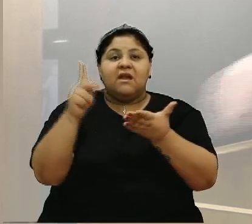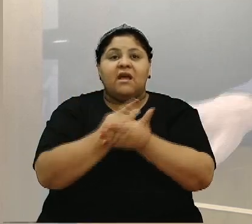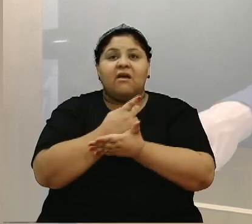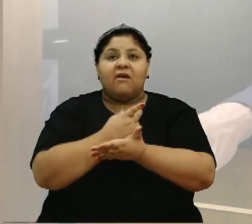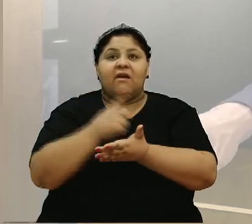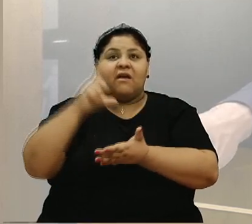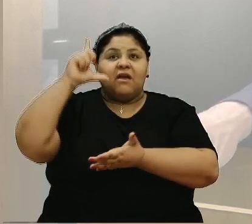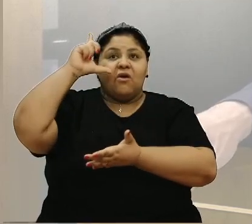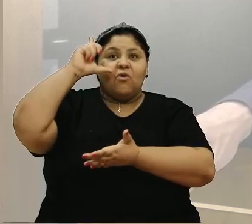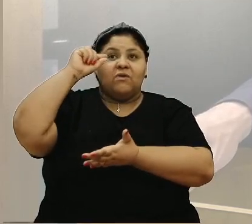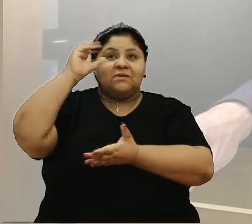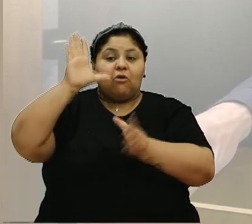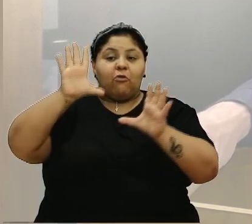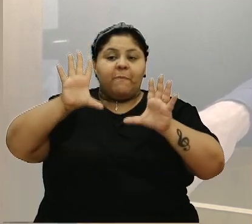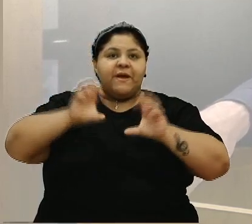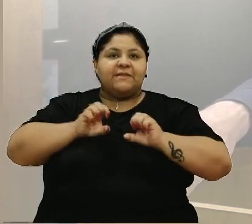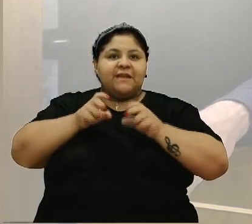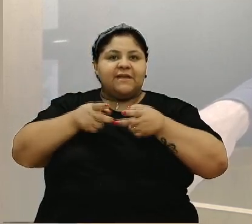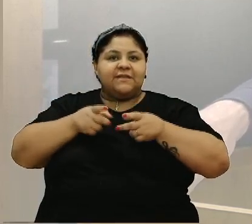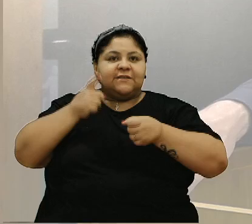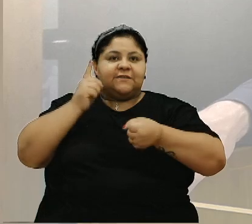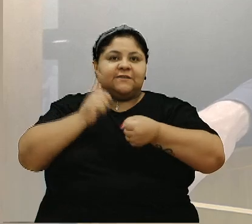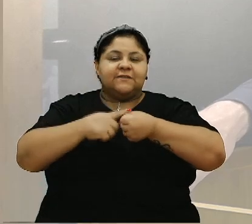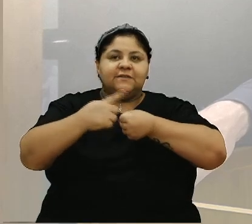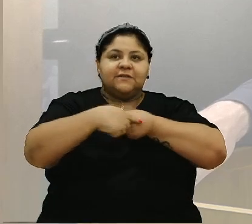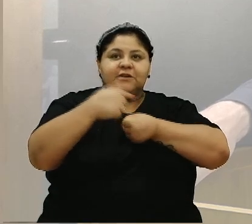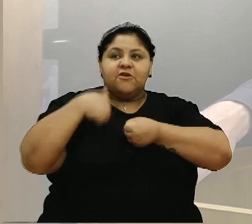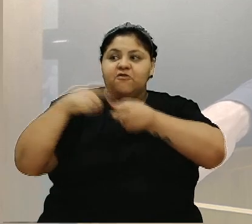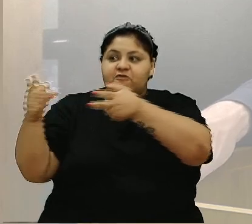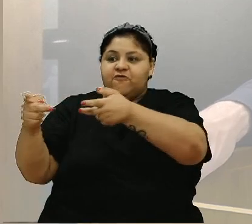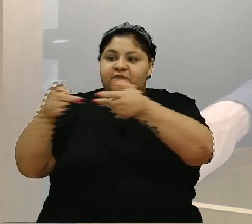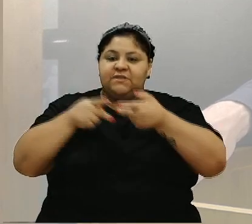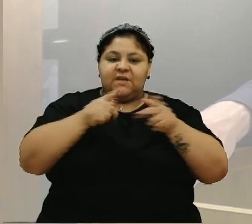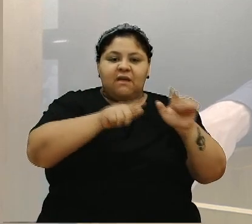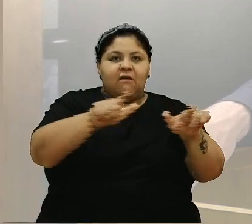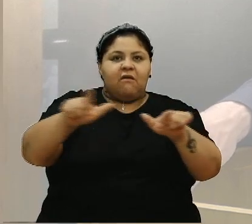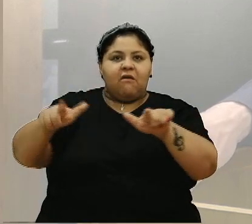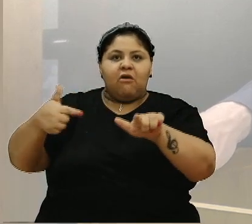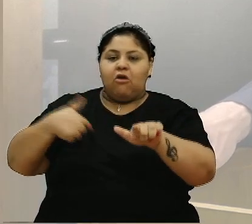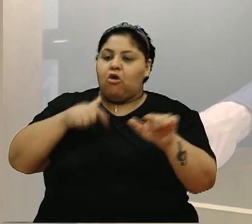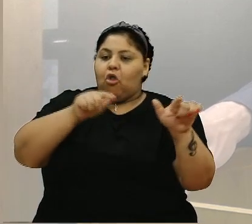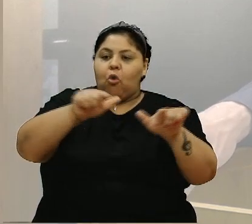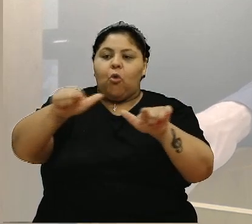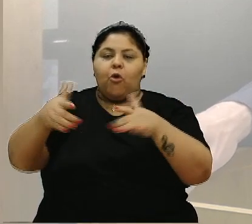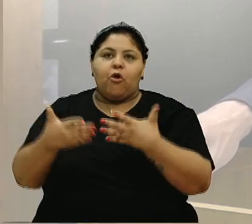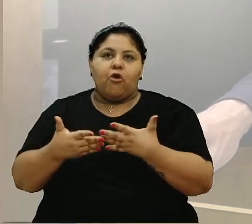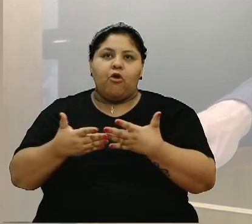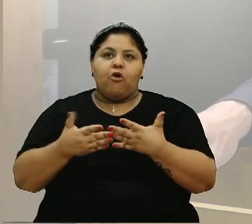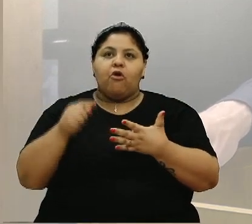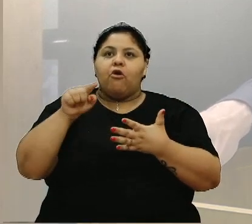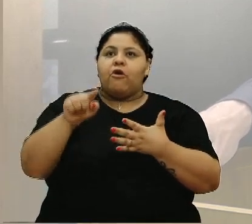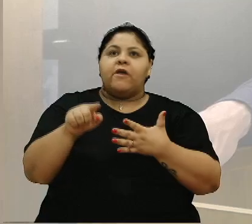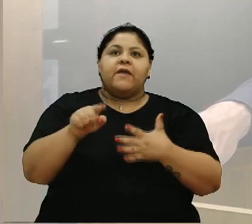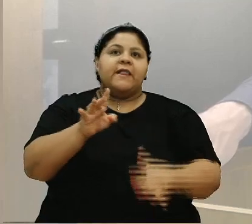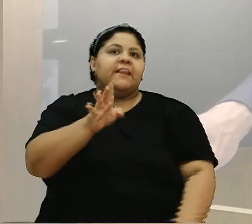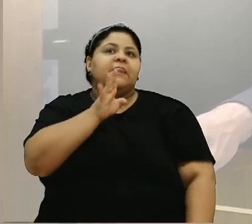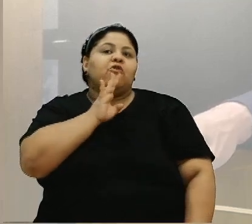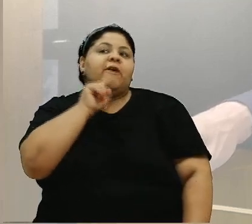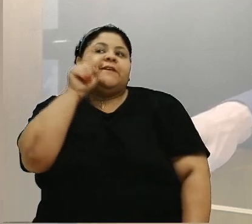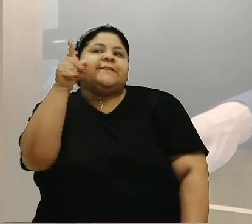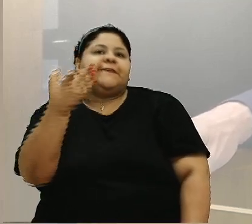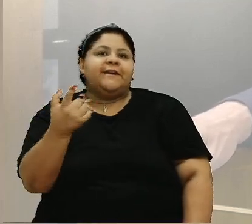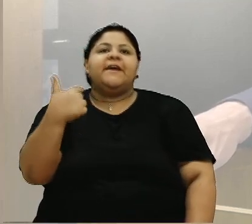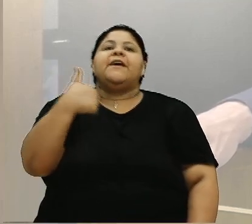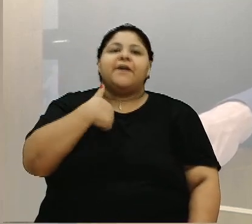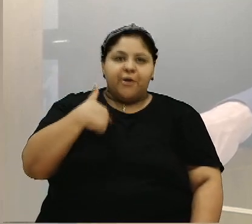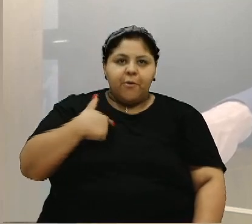O Schalco é da cidade. O Schalco esteve em todos os lugares. Lugares que, talvez, quando você diz, ele não conhece lá, eu